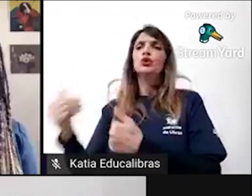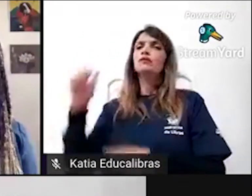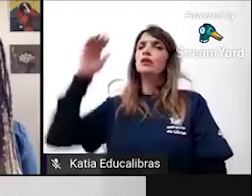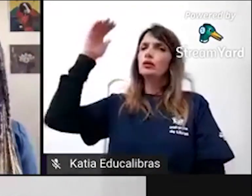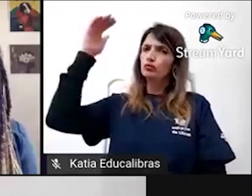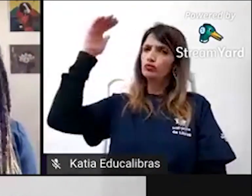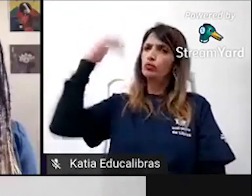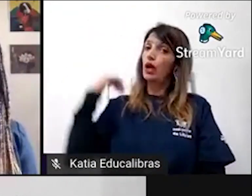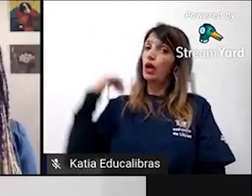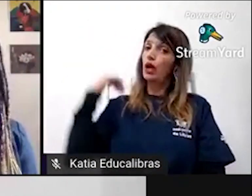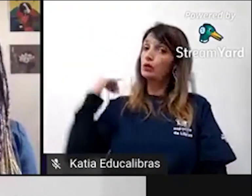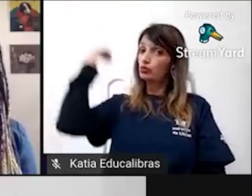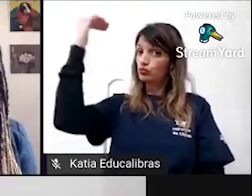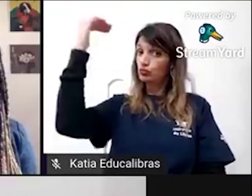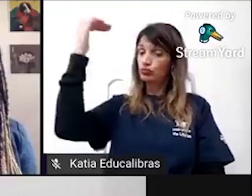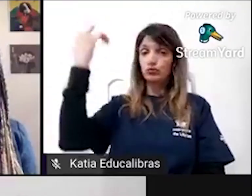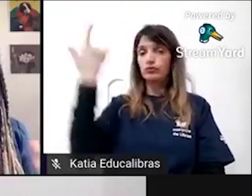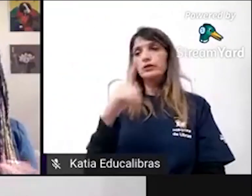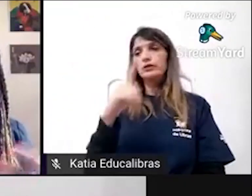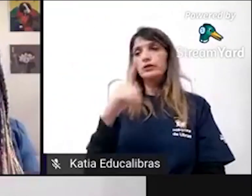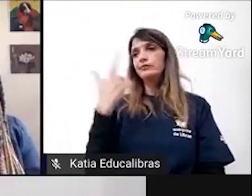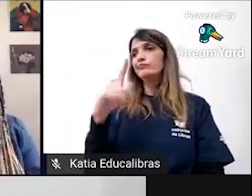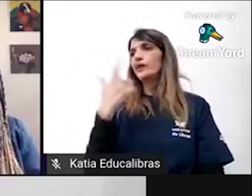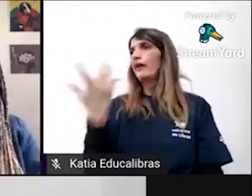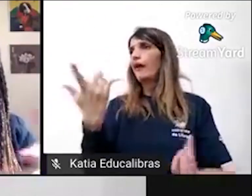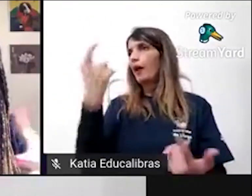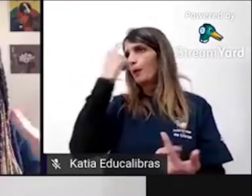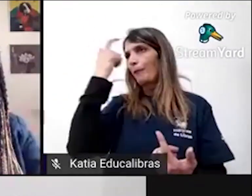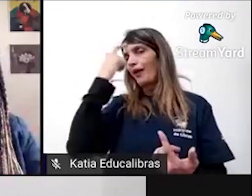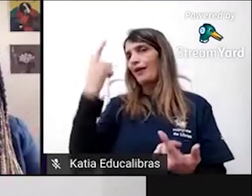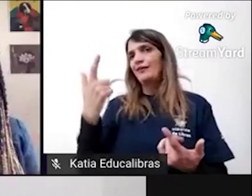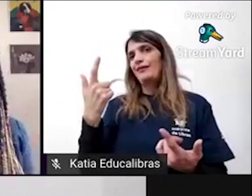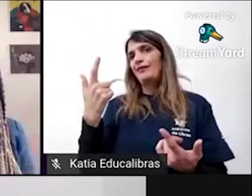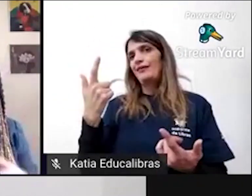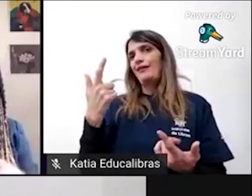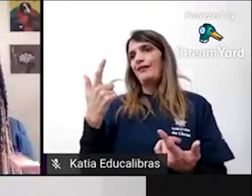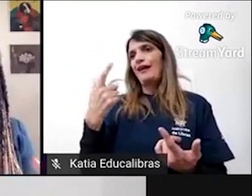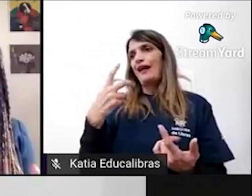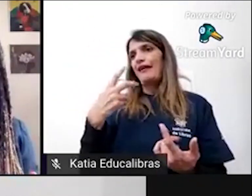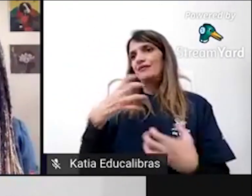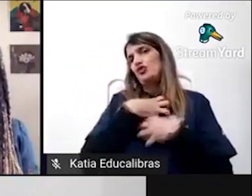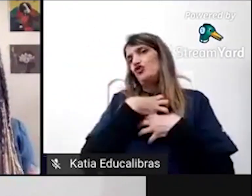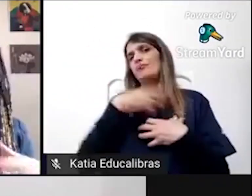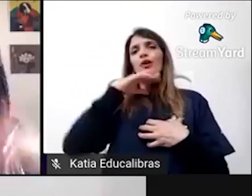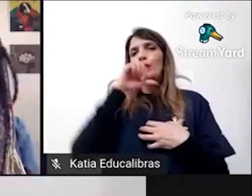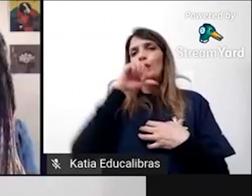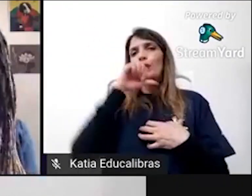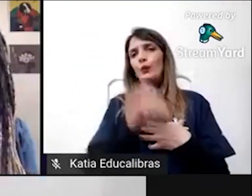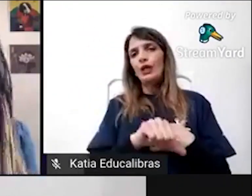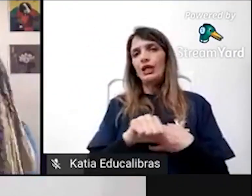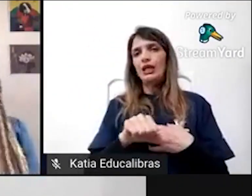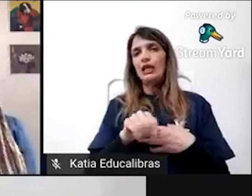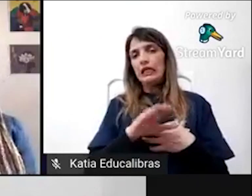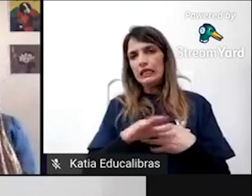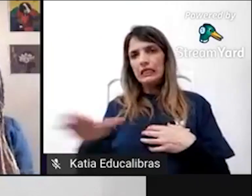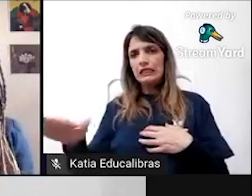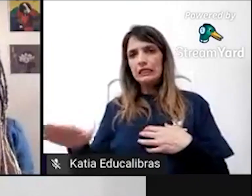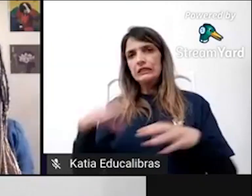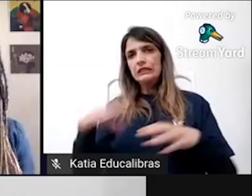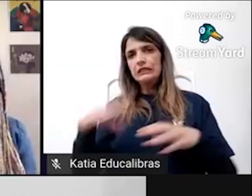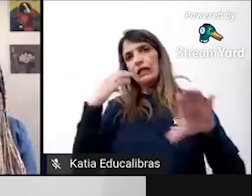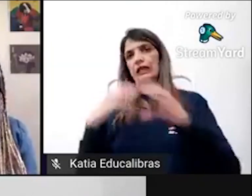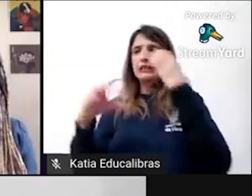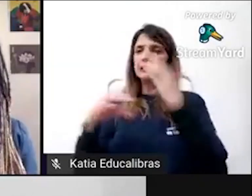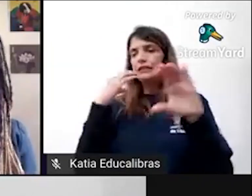má intenção quando nós fazemos, quando a gente reúne as crianças, faz uma roda, ou ainda canta, né? O índio mora